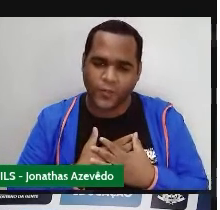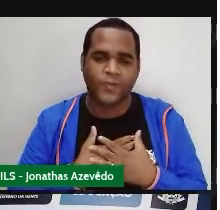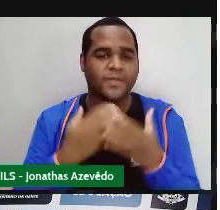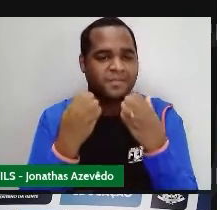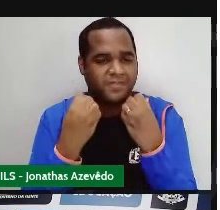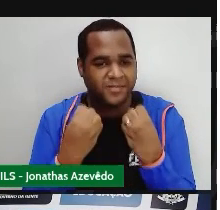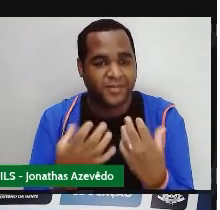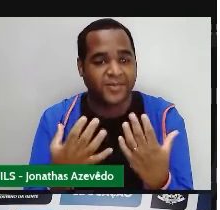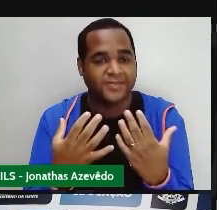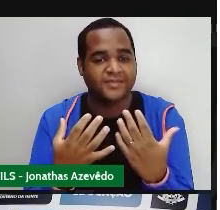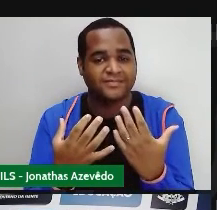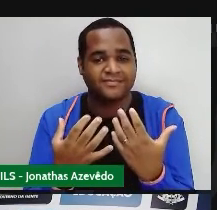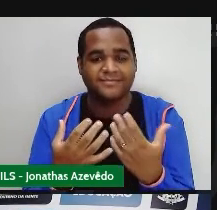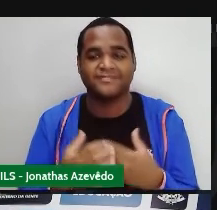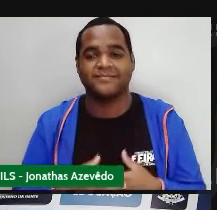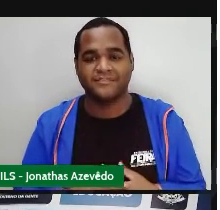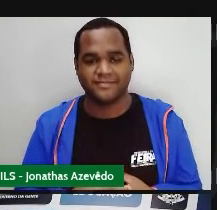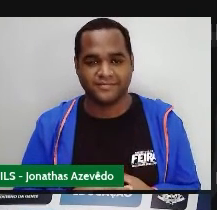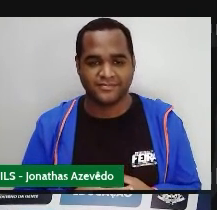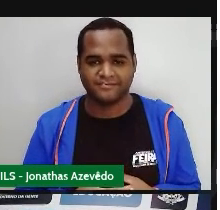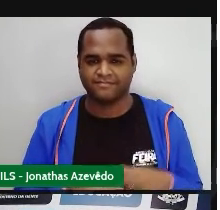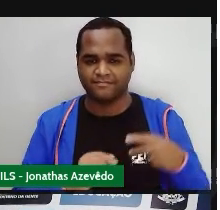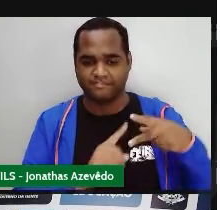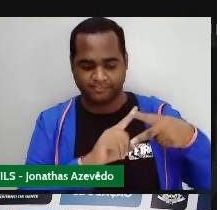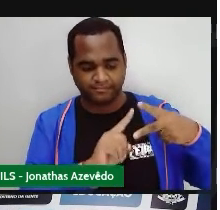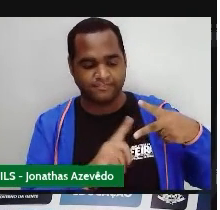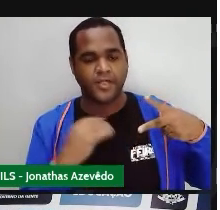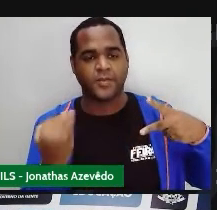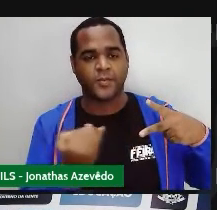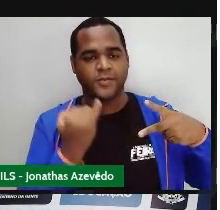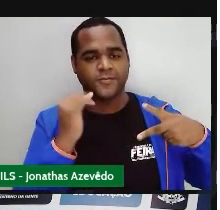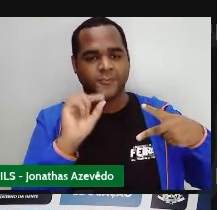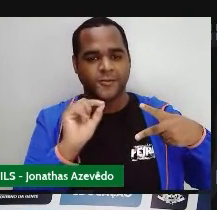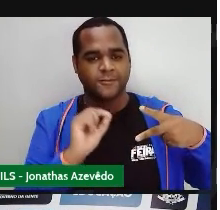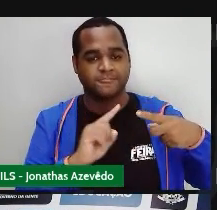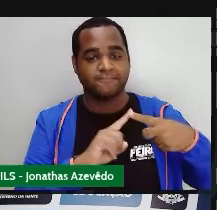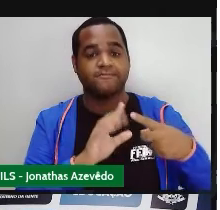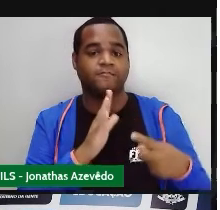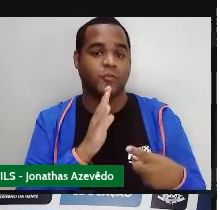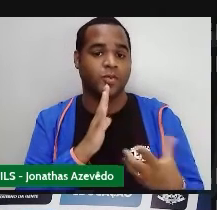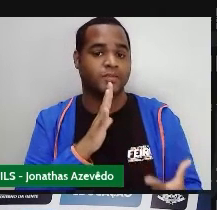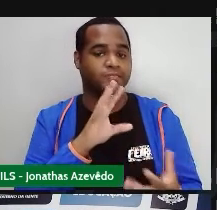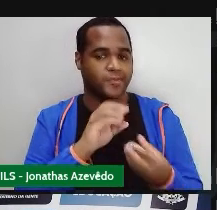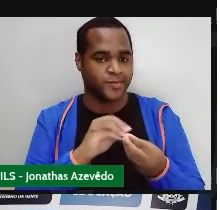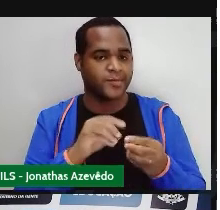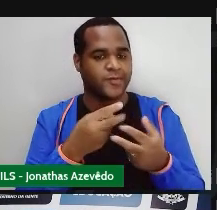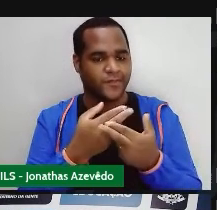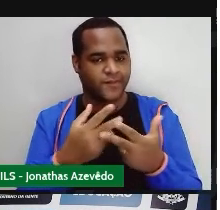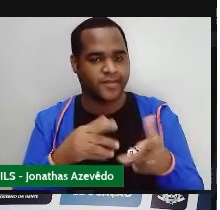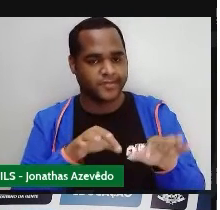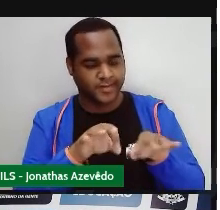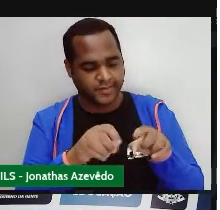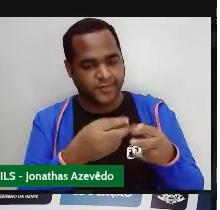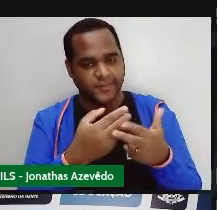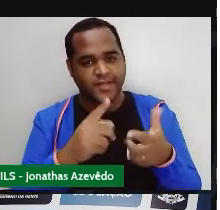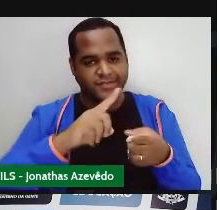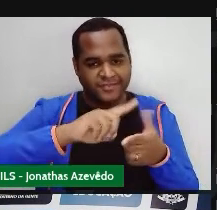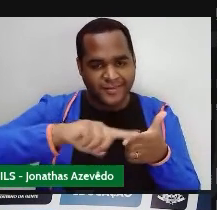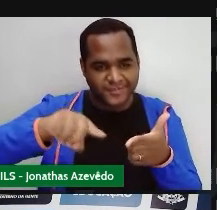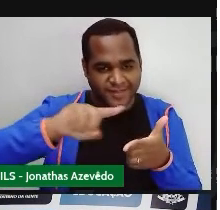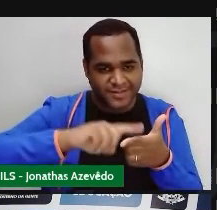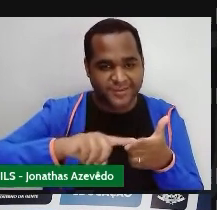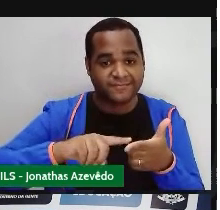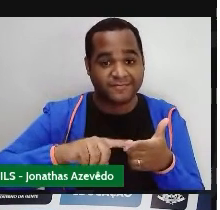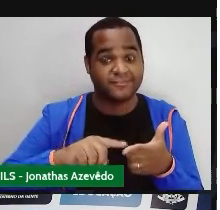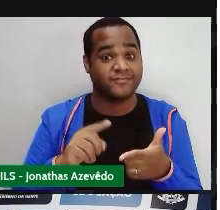como eu gostei tá e o que que foi importante primeiro a gente conhecer se importante método de resolver problemas em matemática